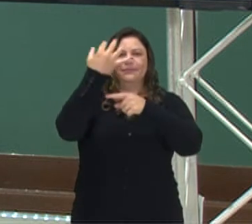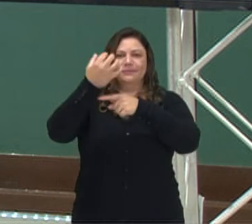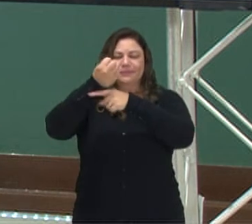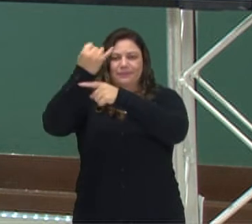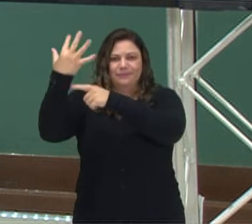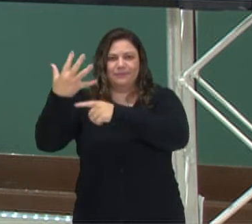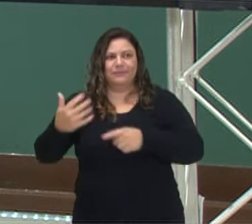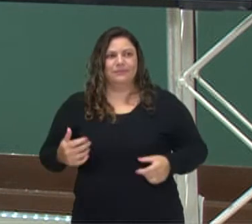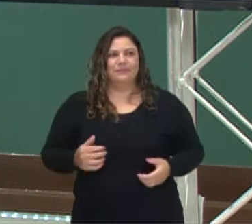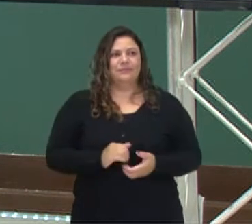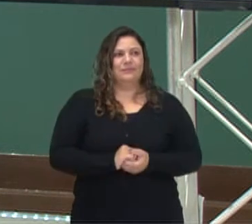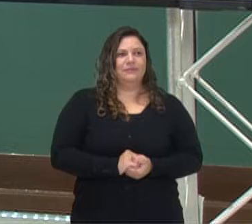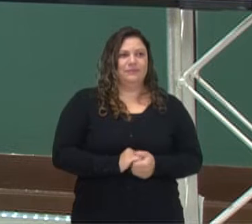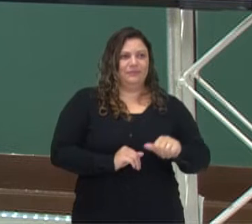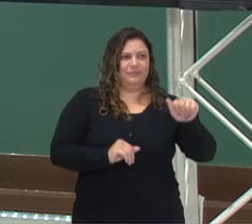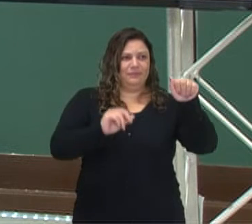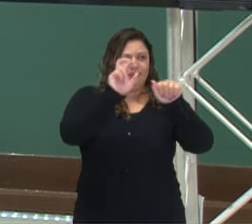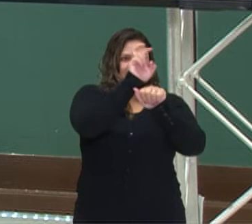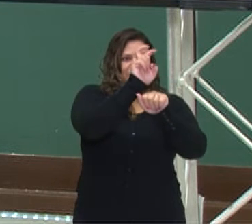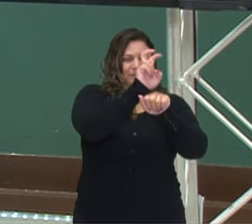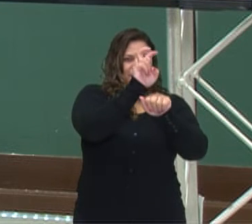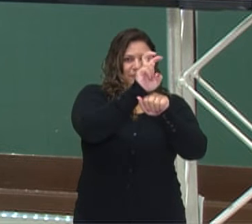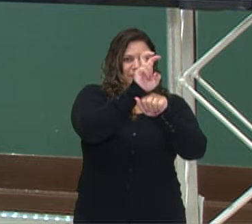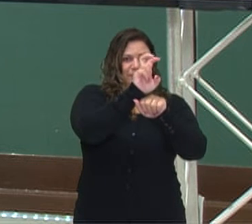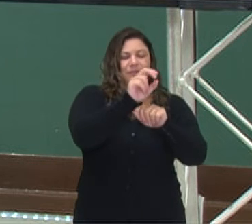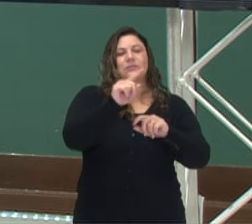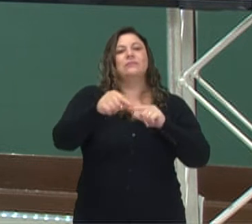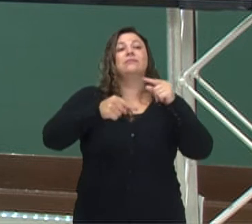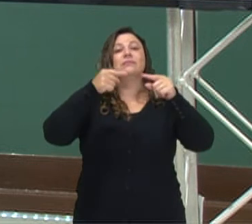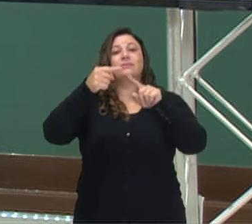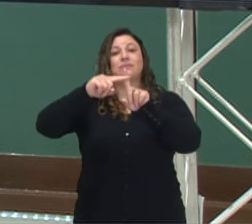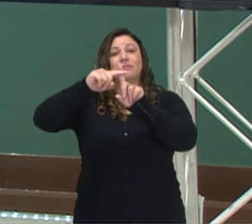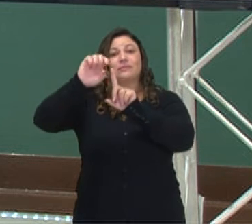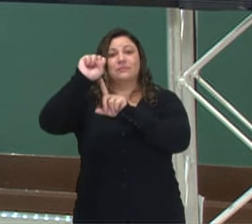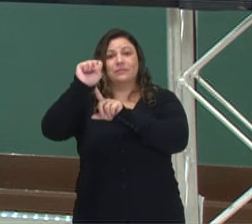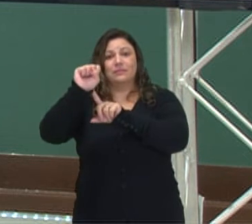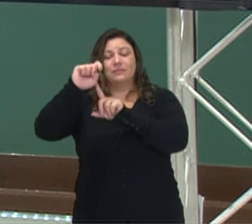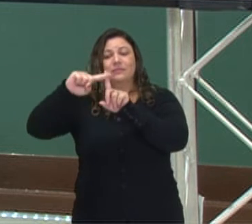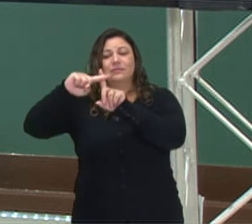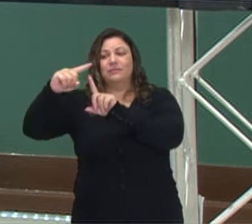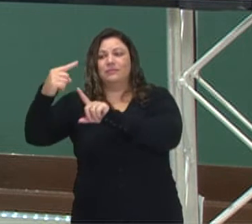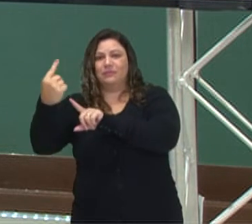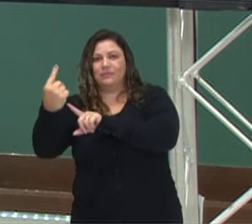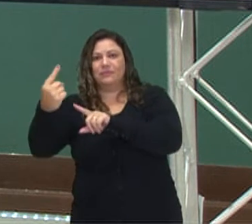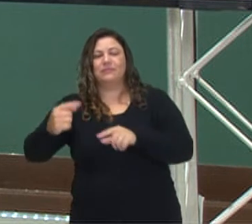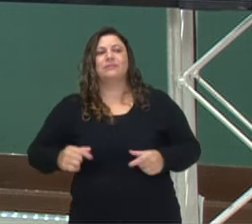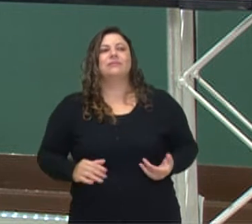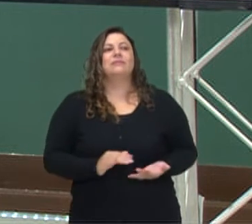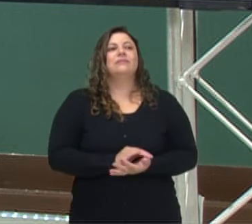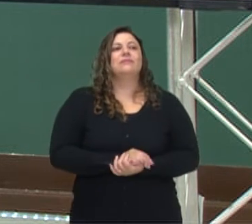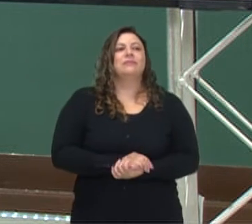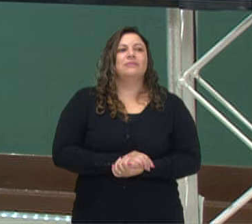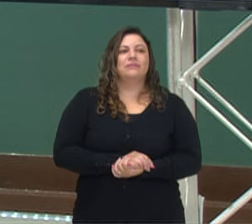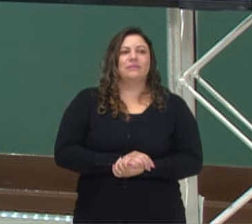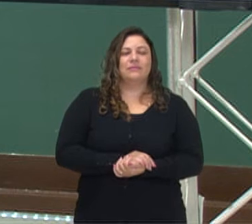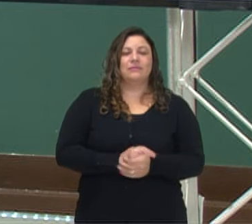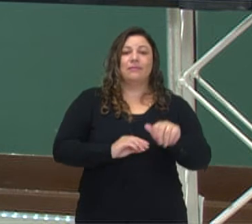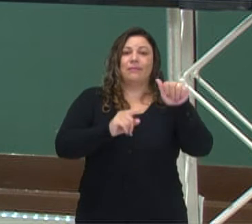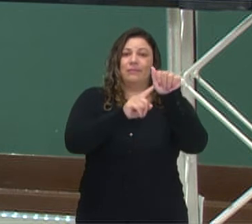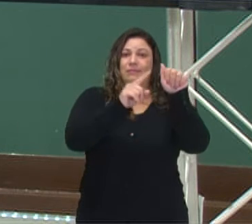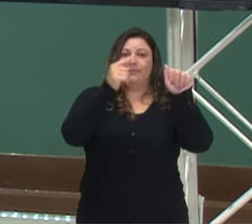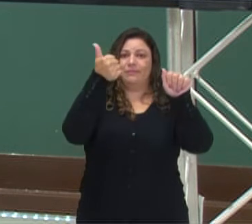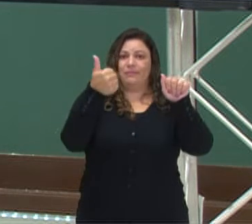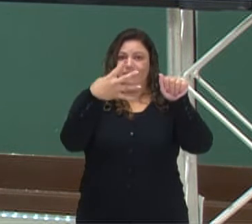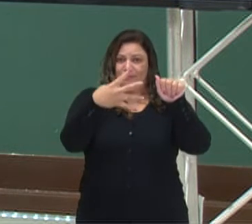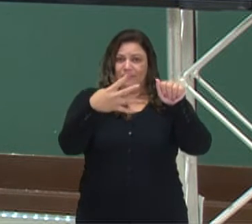como? A elevado à quinta, o 5, né? Mais 8, mais 1. Isso vai dar A elevado a 14.